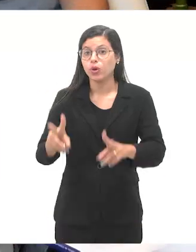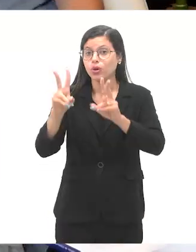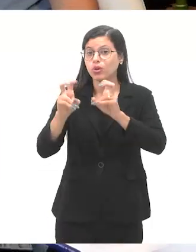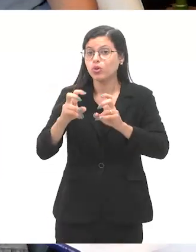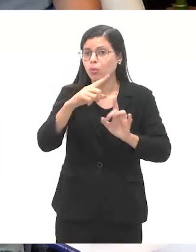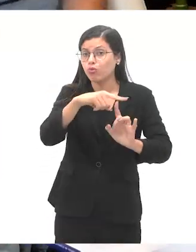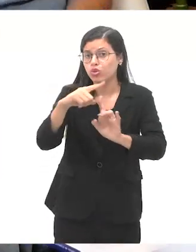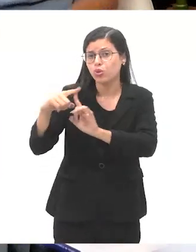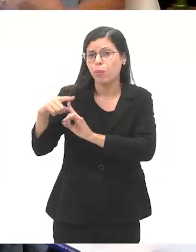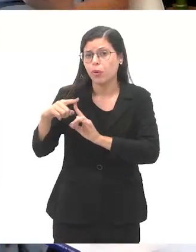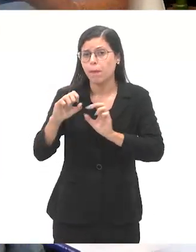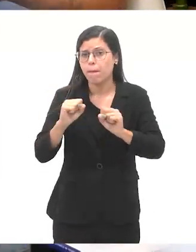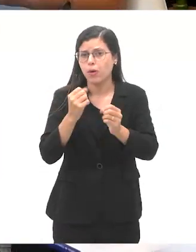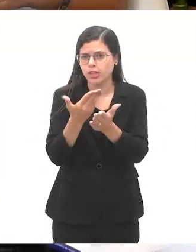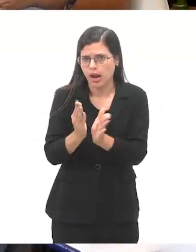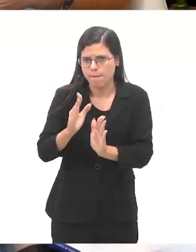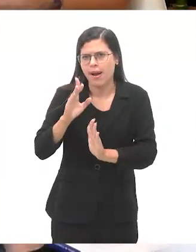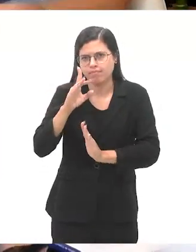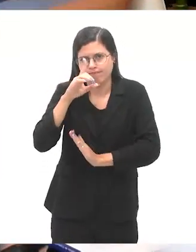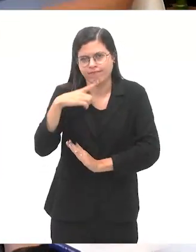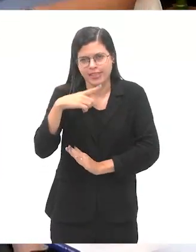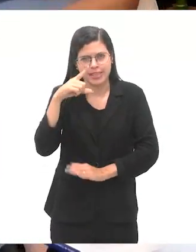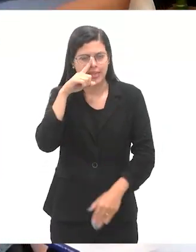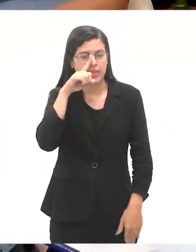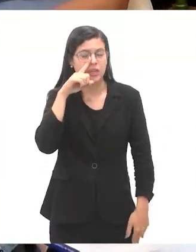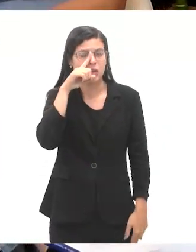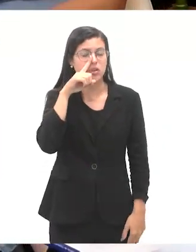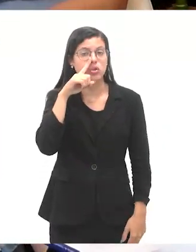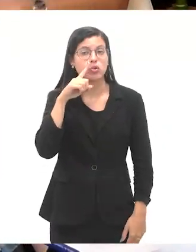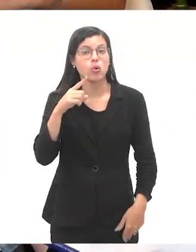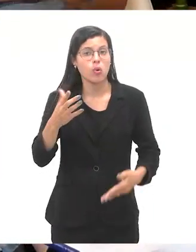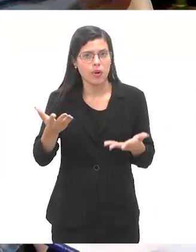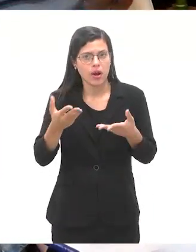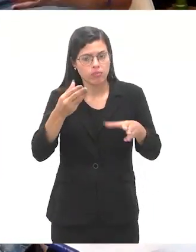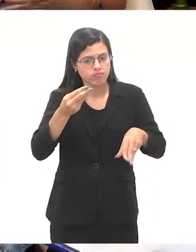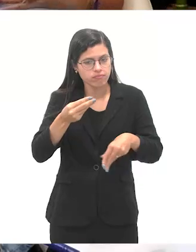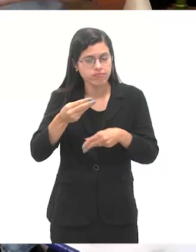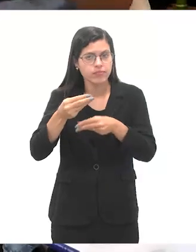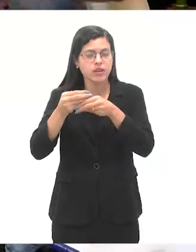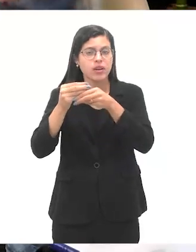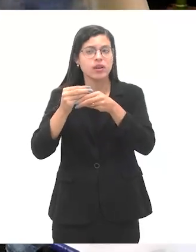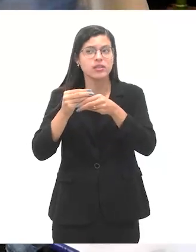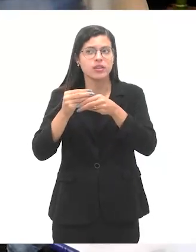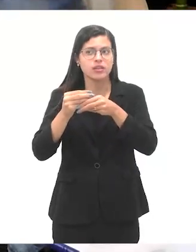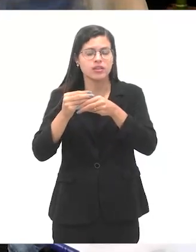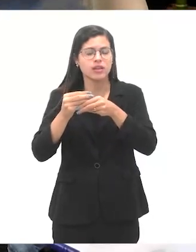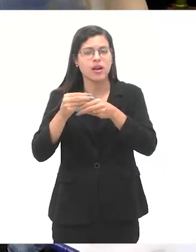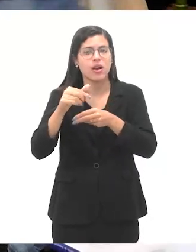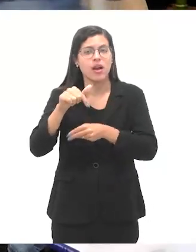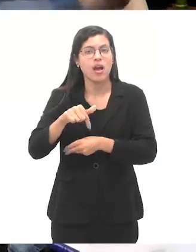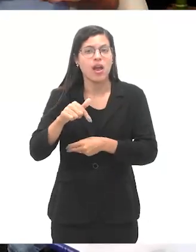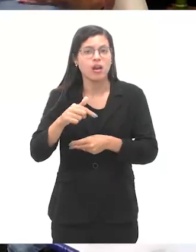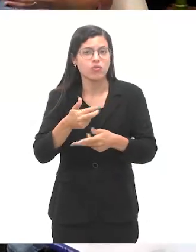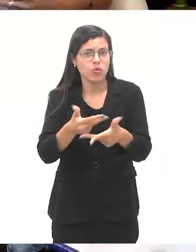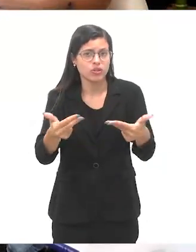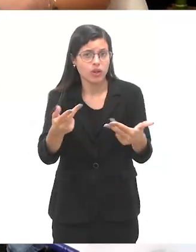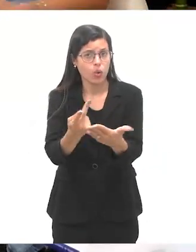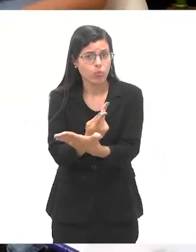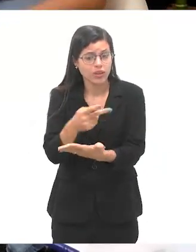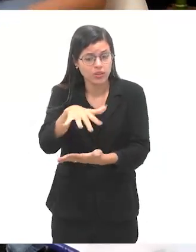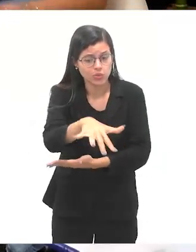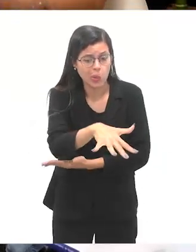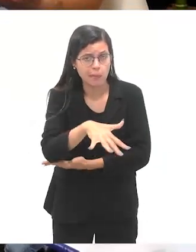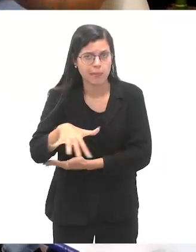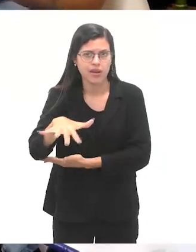espécies ameaçadas, eu também gostaria de acrescentar que são recursos que ocorrem no ambiente, né?